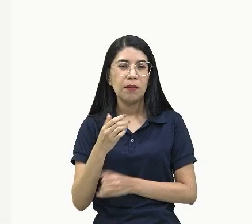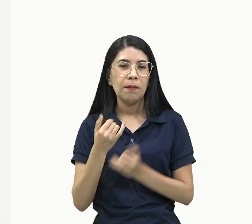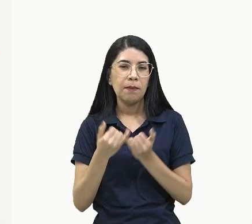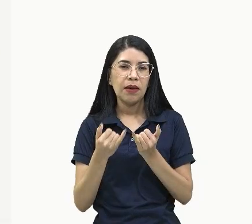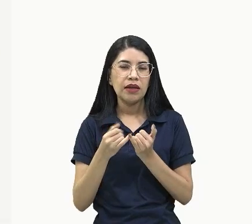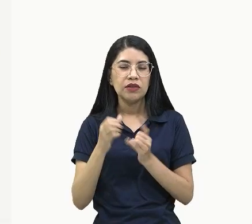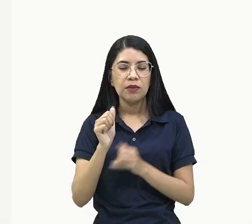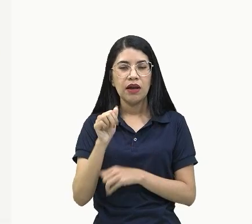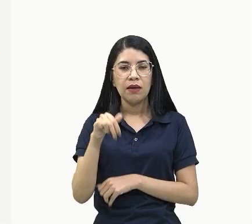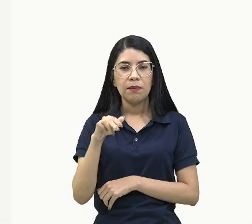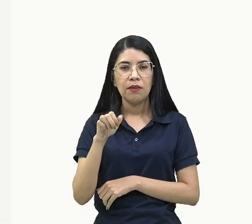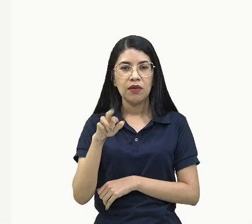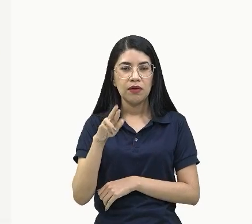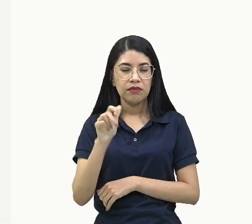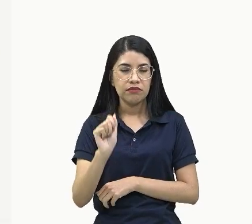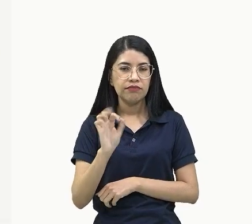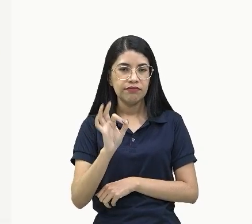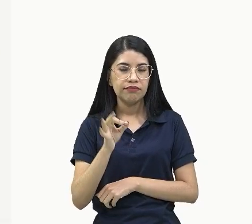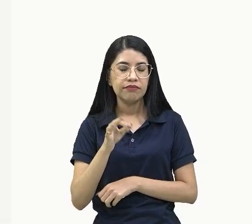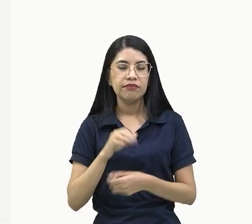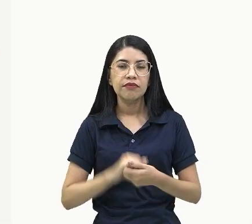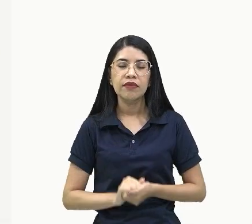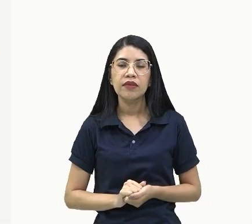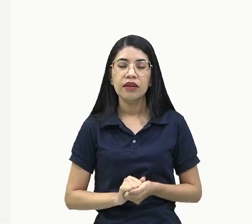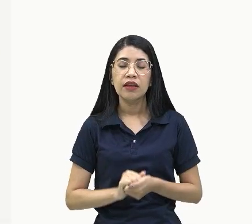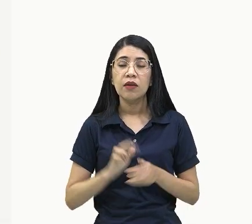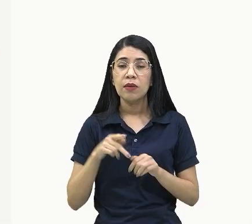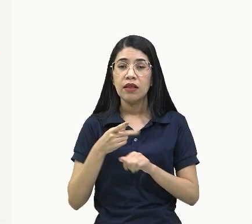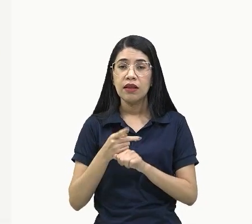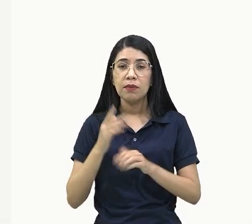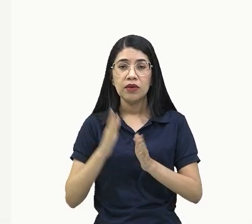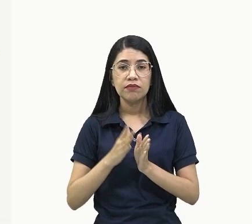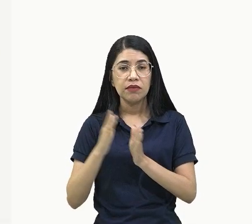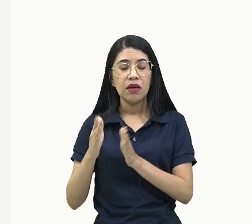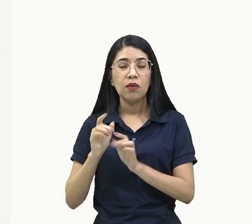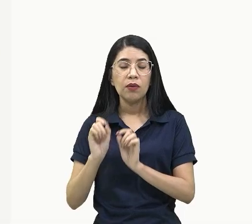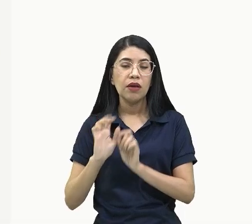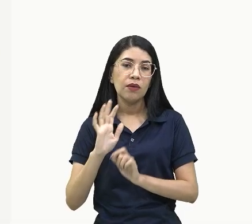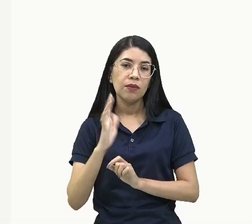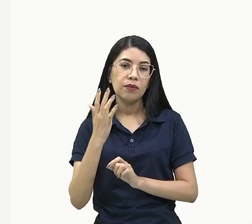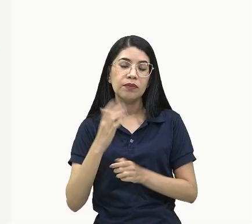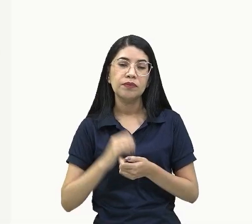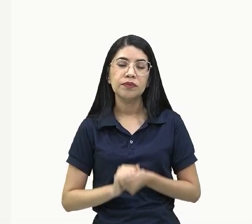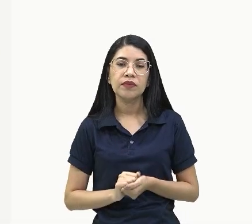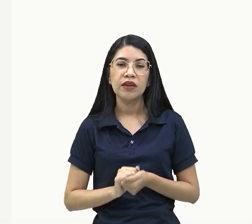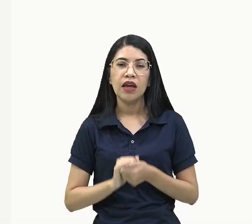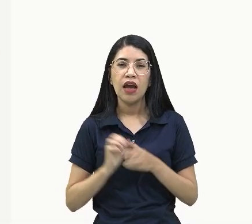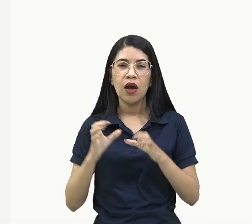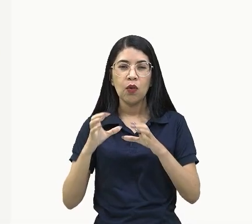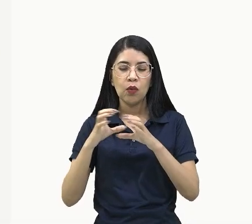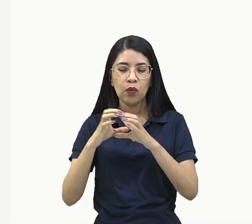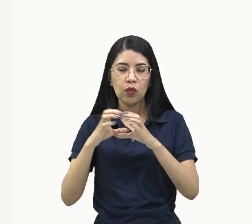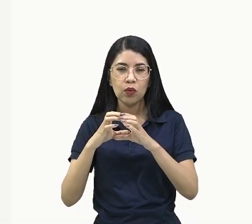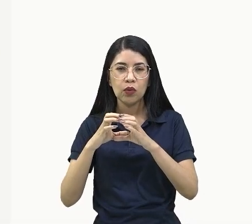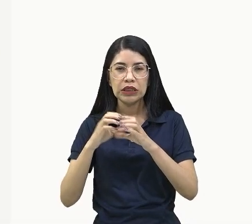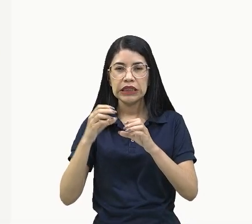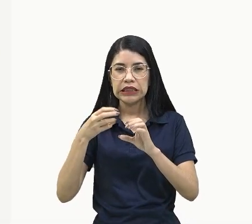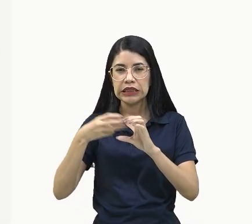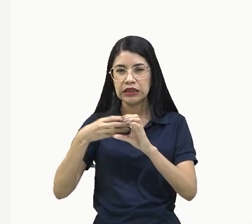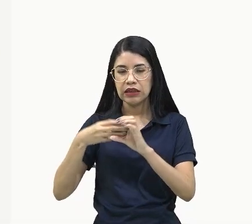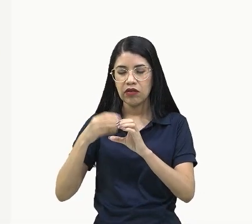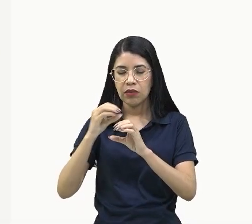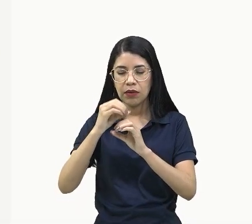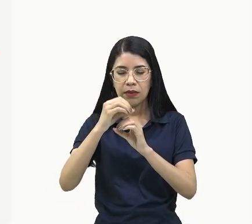Uma mórula. A partir dessa etapa, o que vai acontecer? Esse maciço de células, ele vai